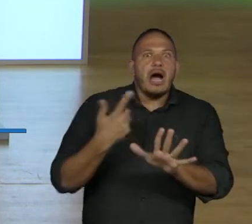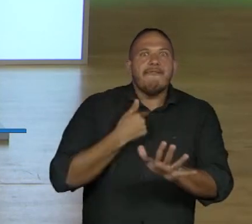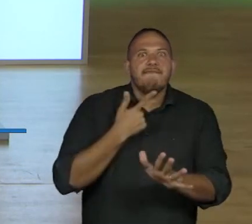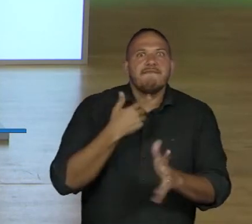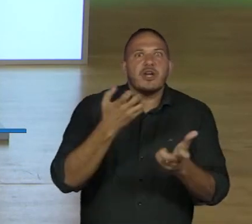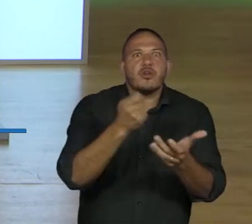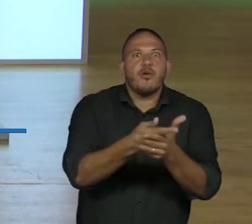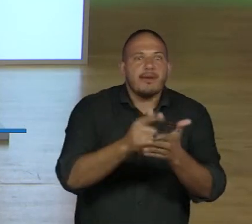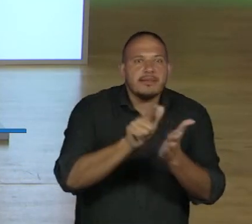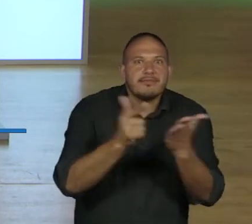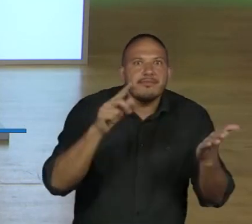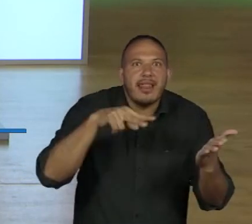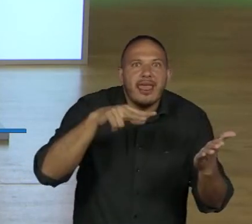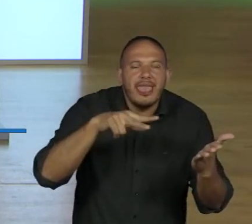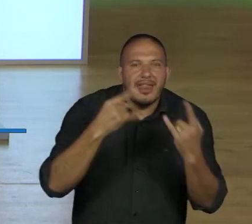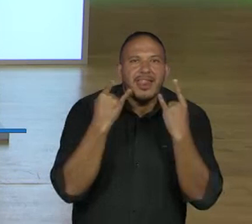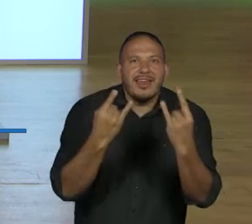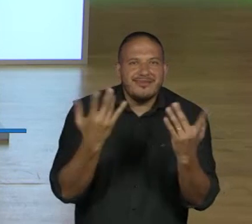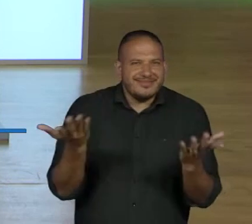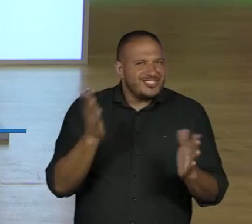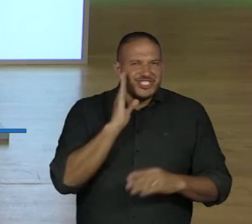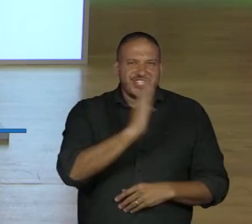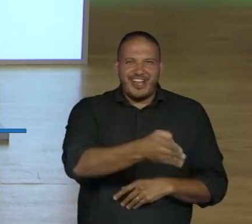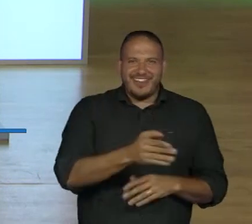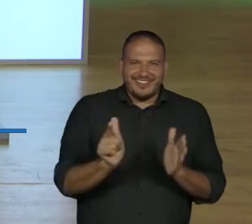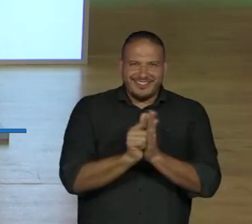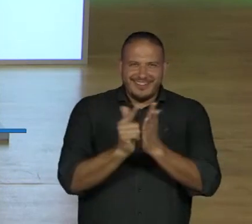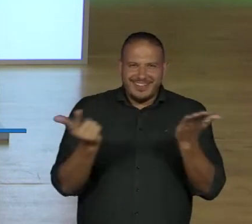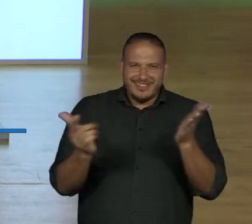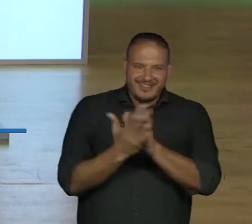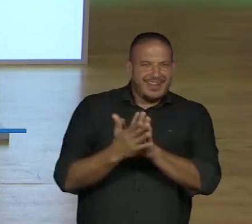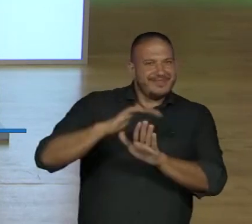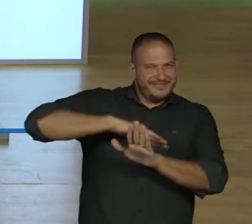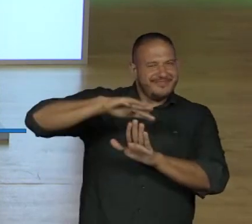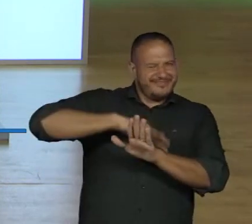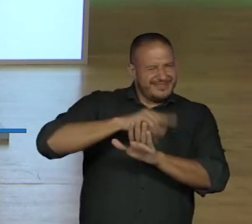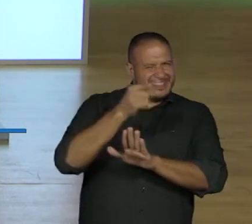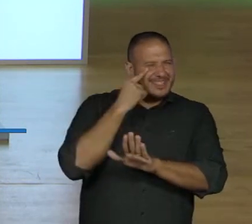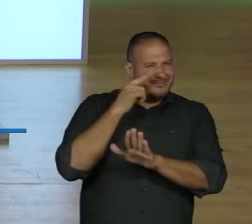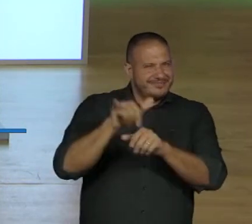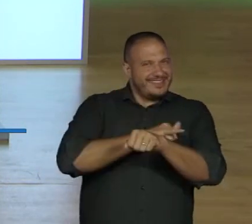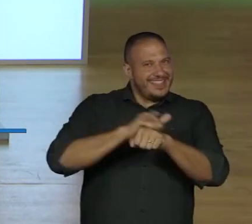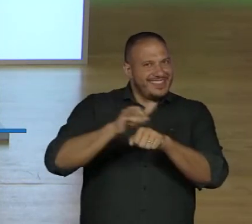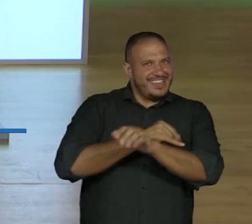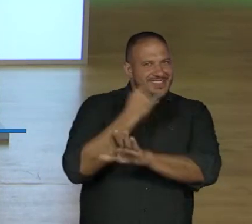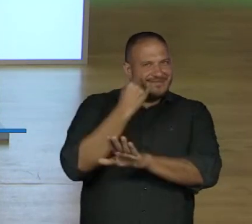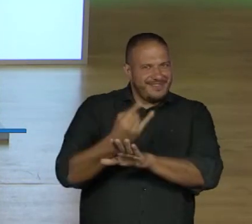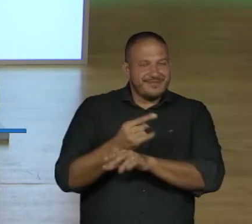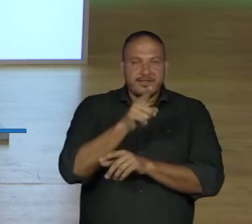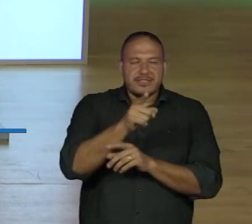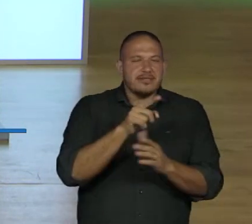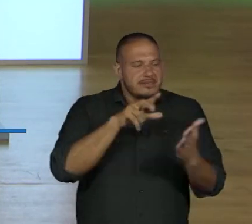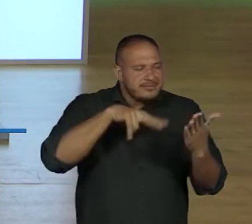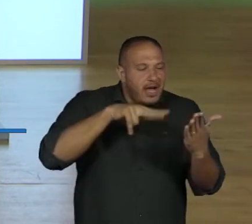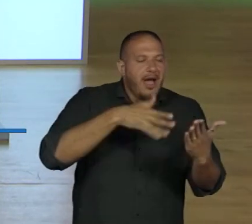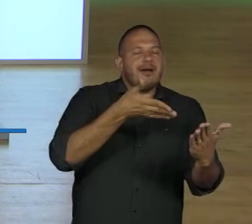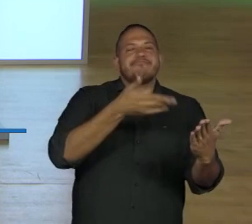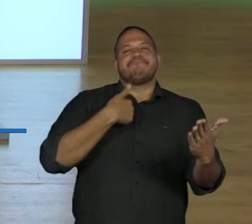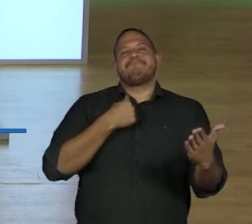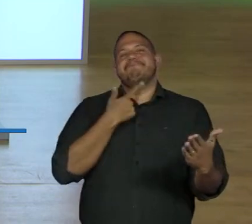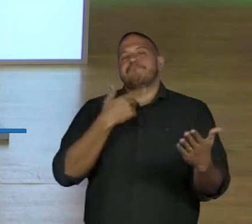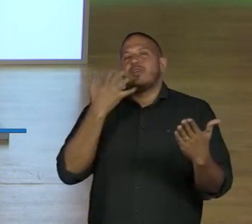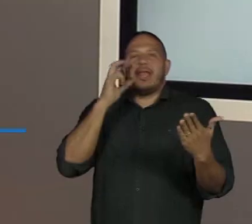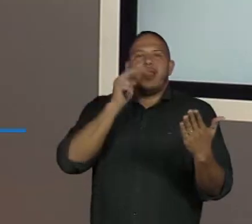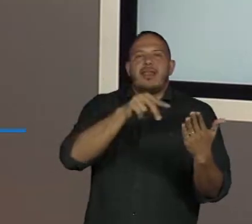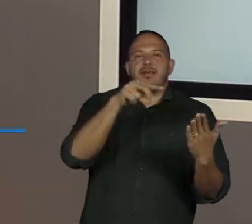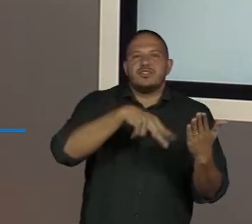da capa é muito importante, porque o leitor já vai direto na página também que ele E tem aí, interesse. quando você encontra a notícia do seu interesse,